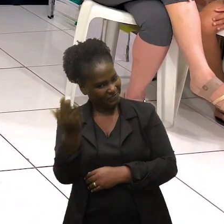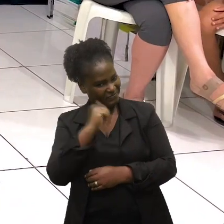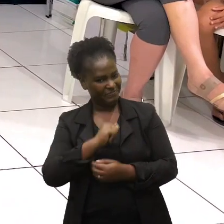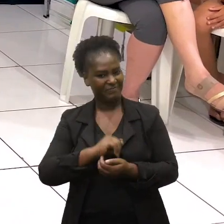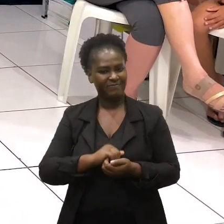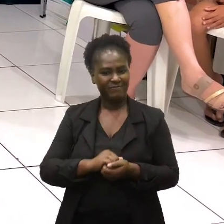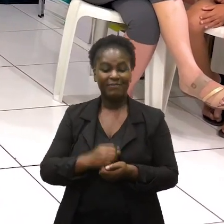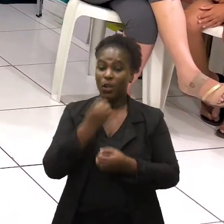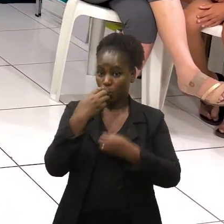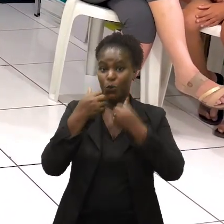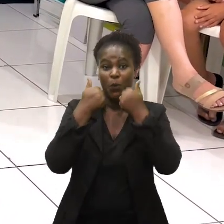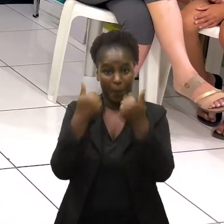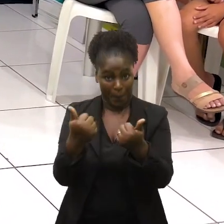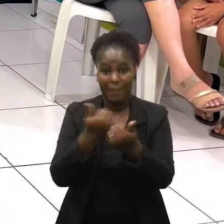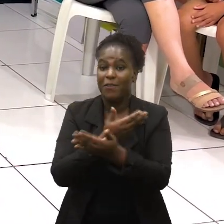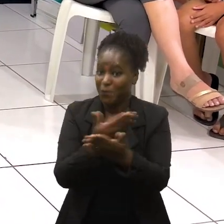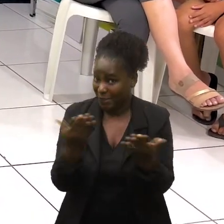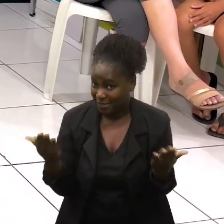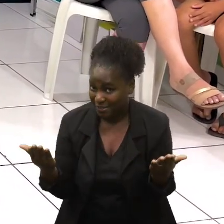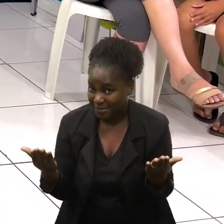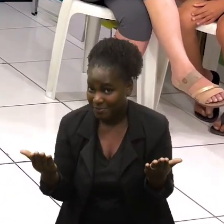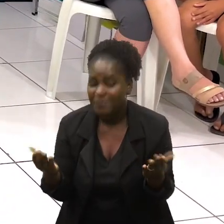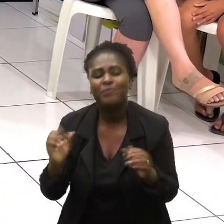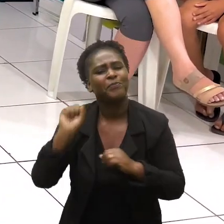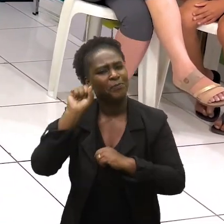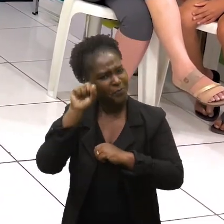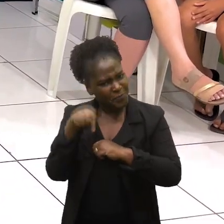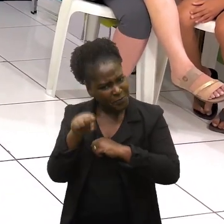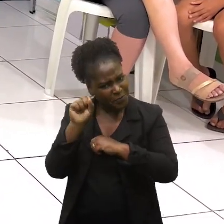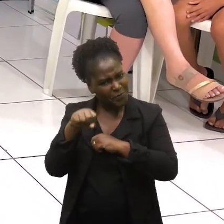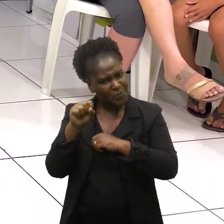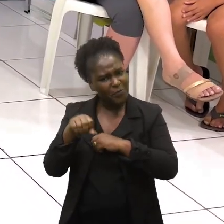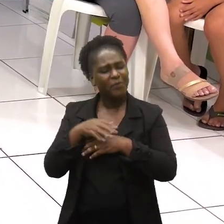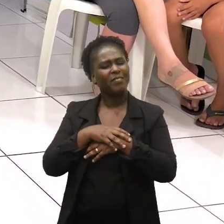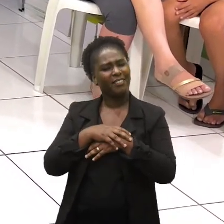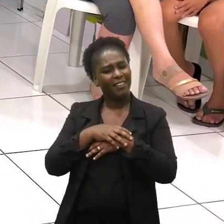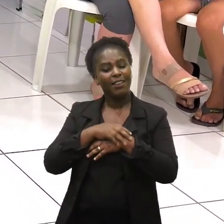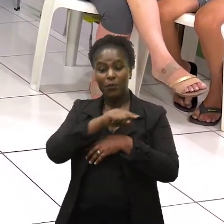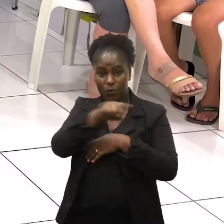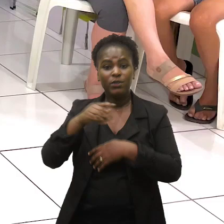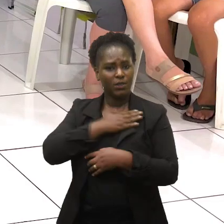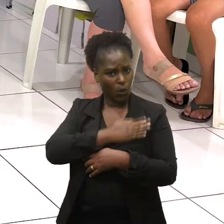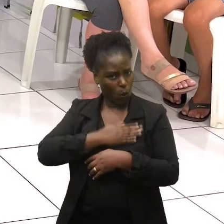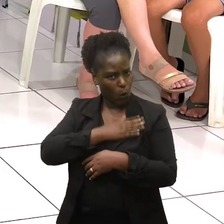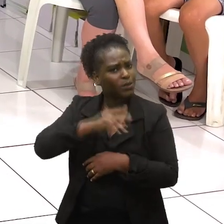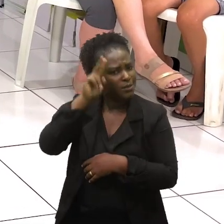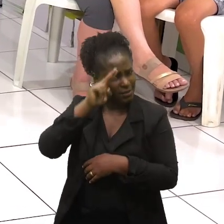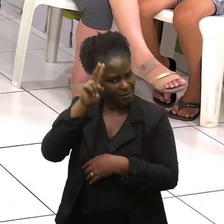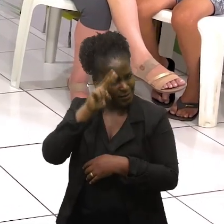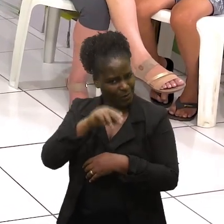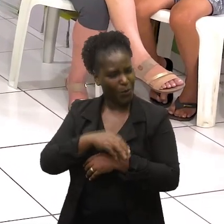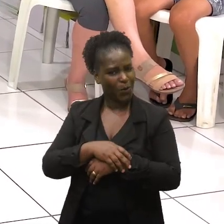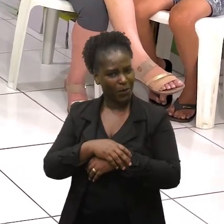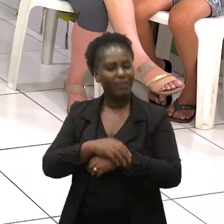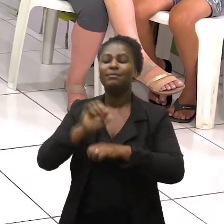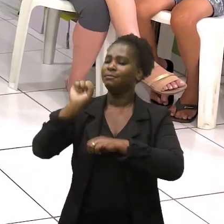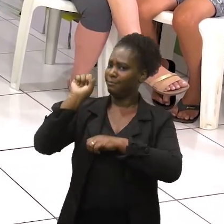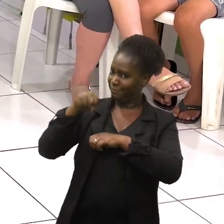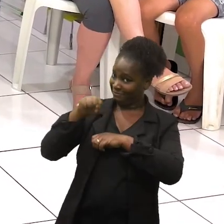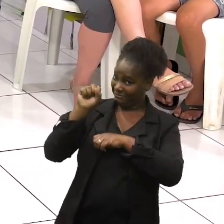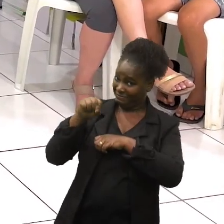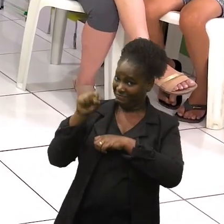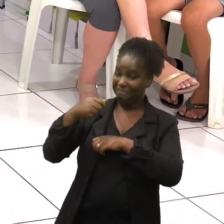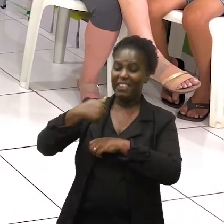com vocês? Sim. Vocês gostam de história? Sim. Vou contar uma história bem legal pra vocês, tá